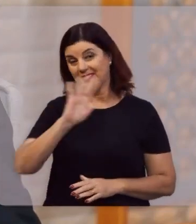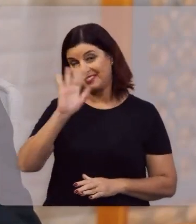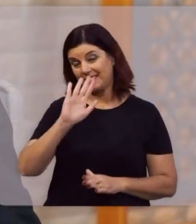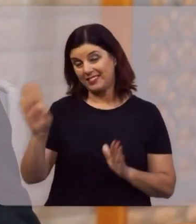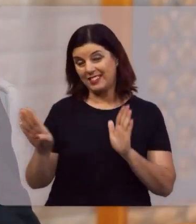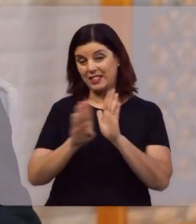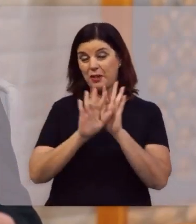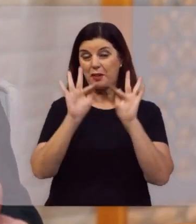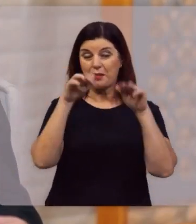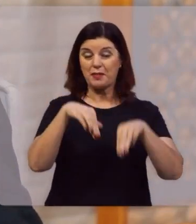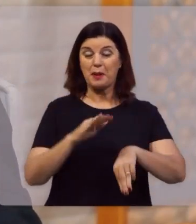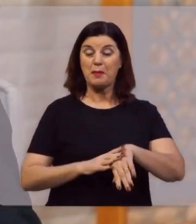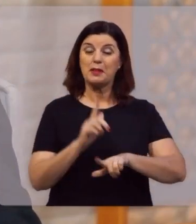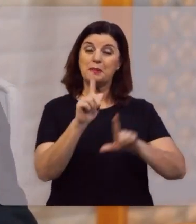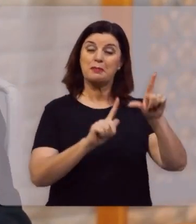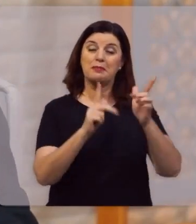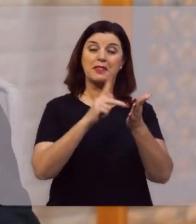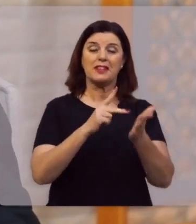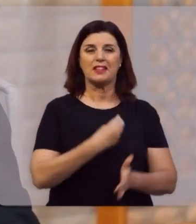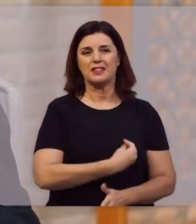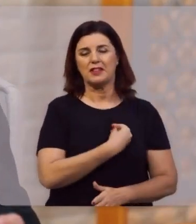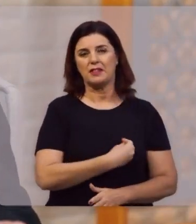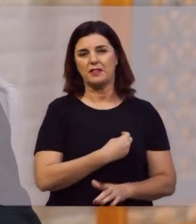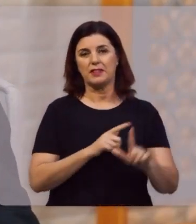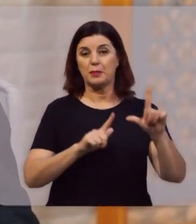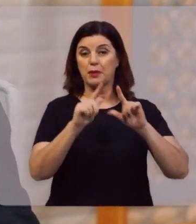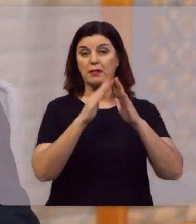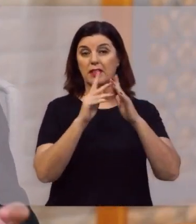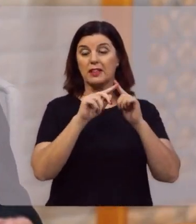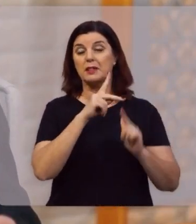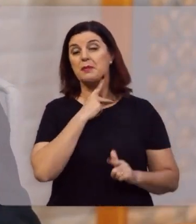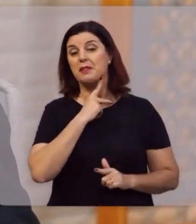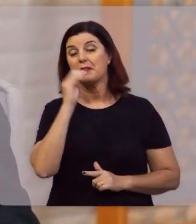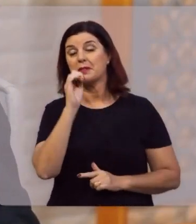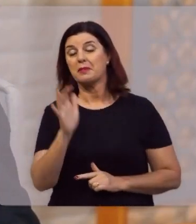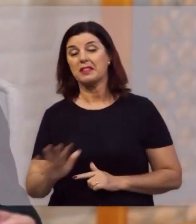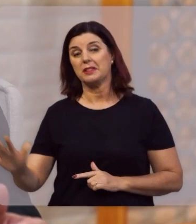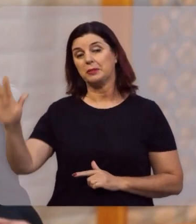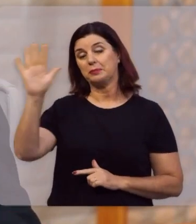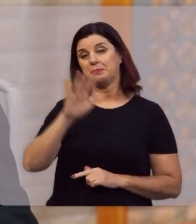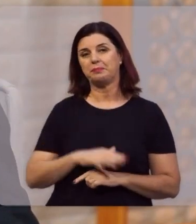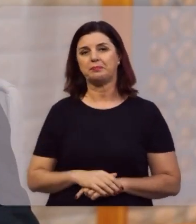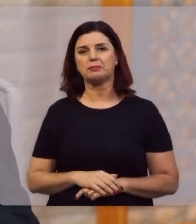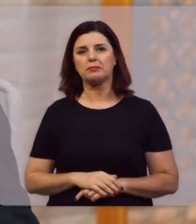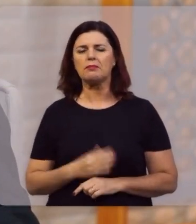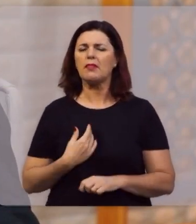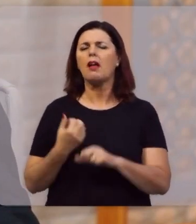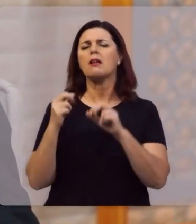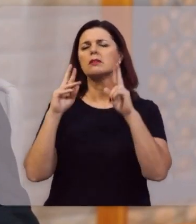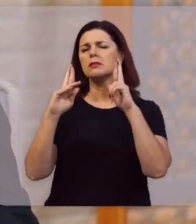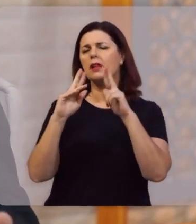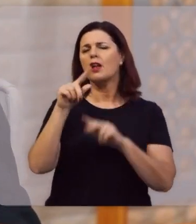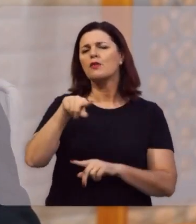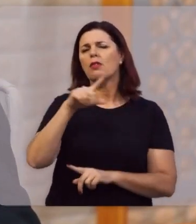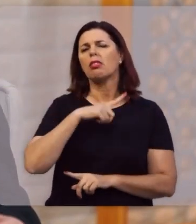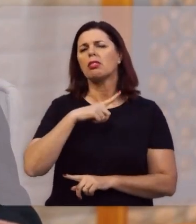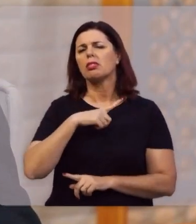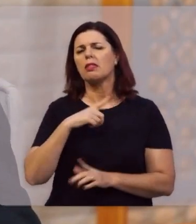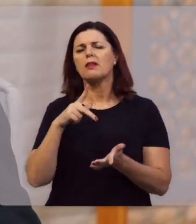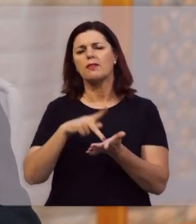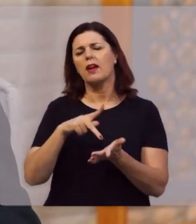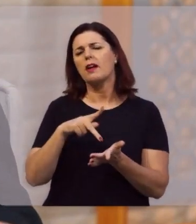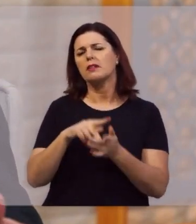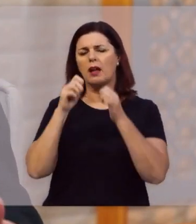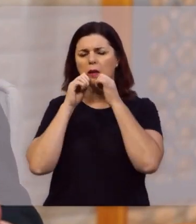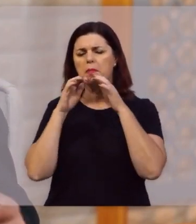olá chegamos ao final de mais um Verdade e Vida programa da Igreja Presbiteriana do Brasil Espero que você tenha sido